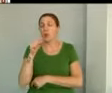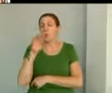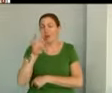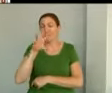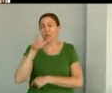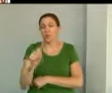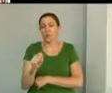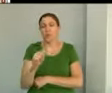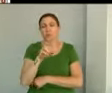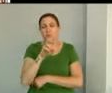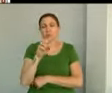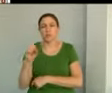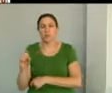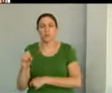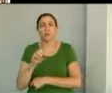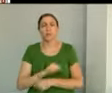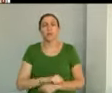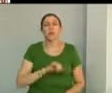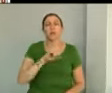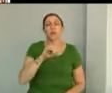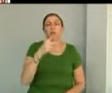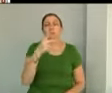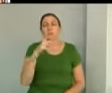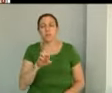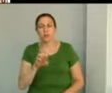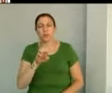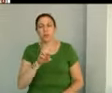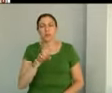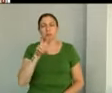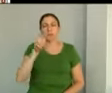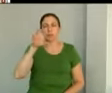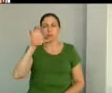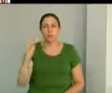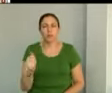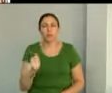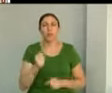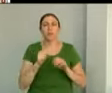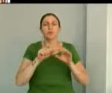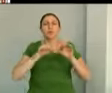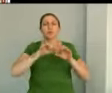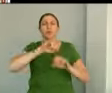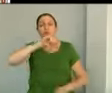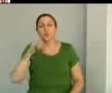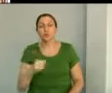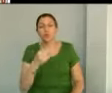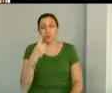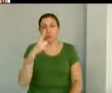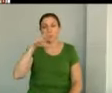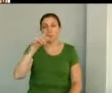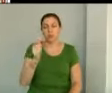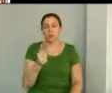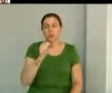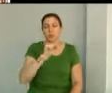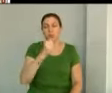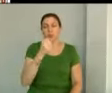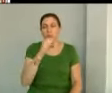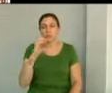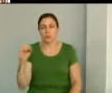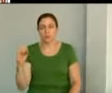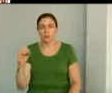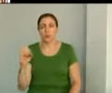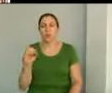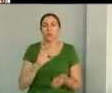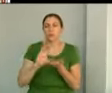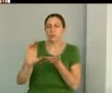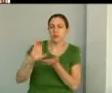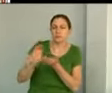plano de saúde dos servidores, mais 5.261, os juros, 1.800.000, transferências a instituições privadas sem fins